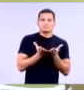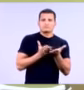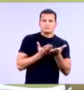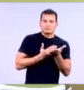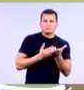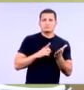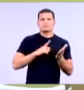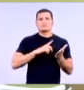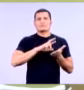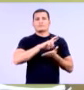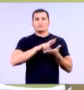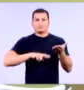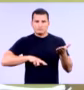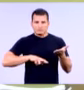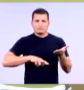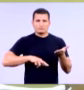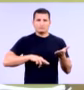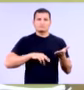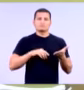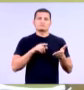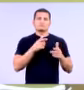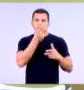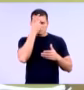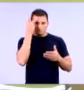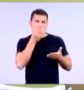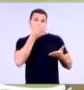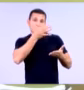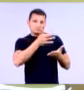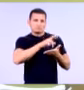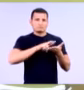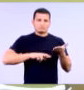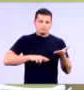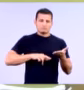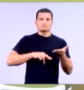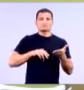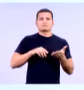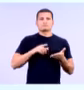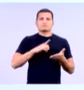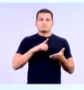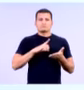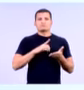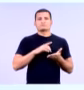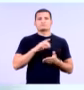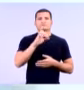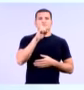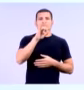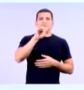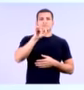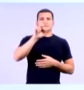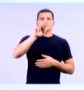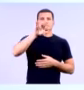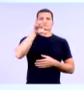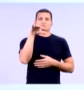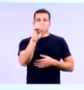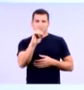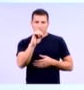relatórios em que a pessoa mesmo, né, está expondo o seu ponto de vista. Isso mesmo, diários pessoais,